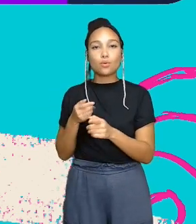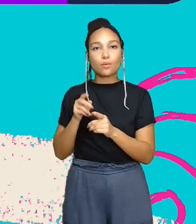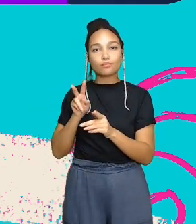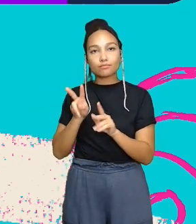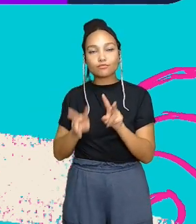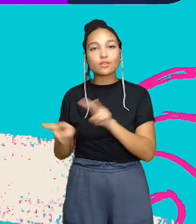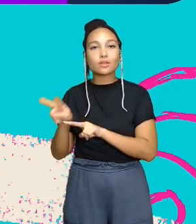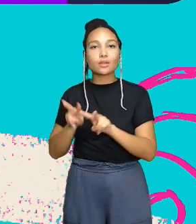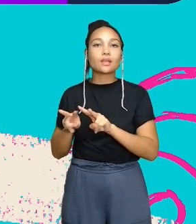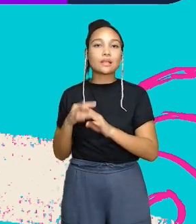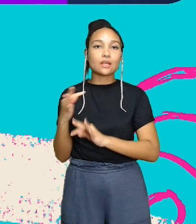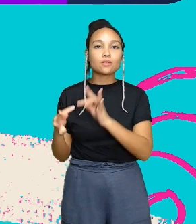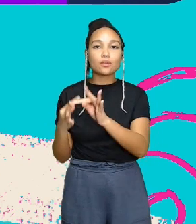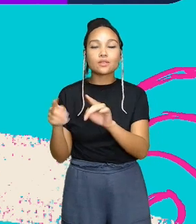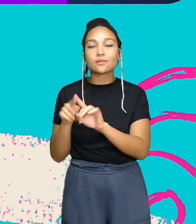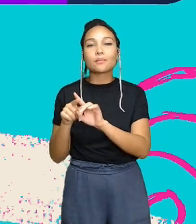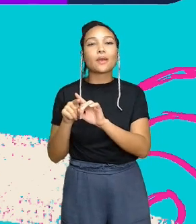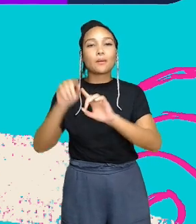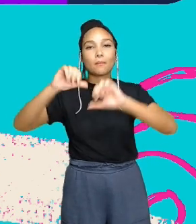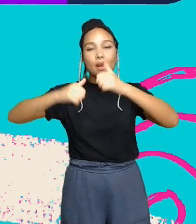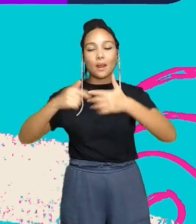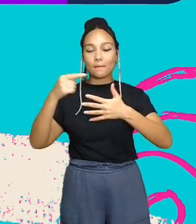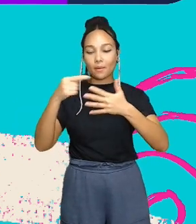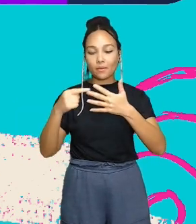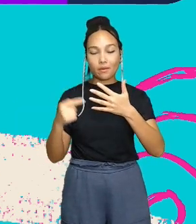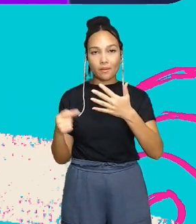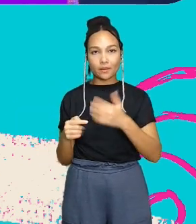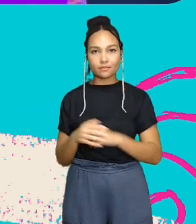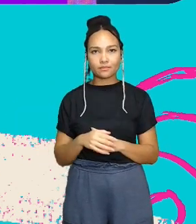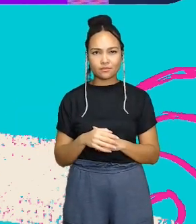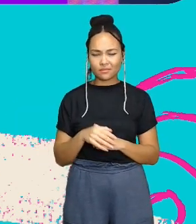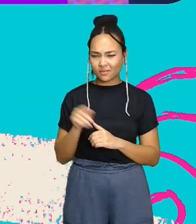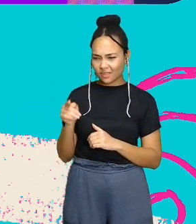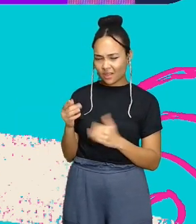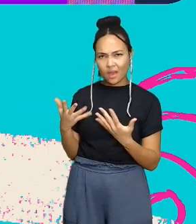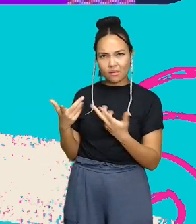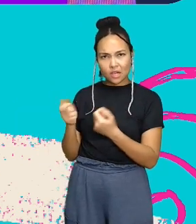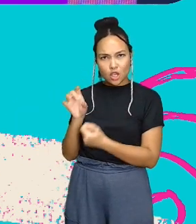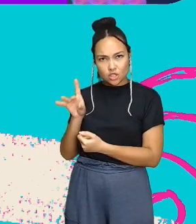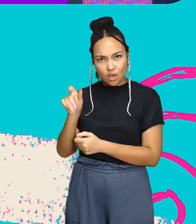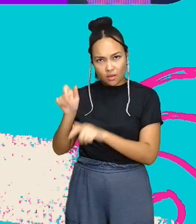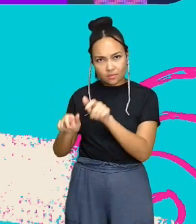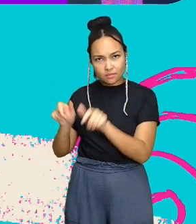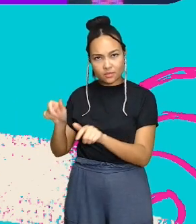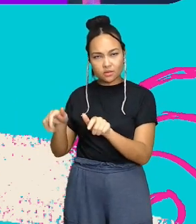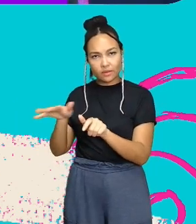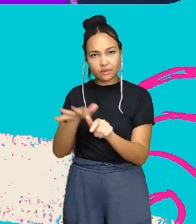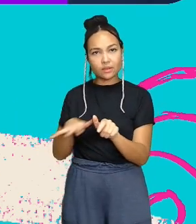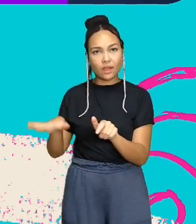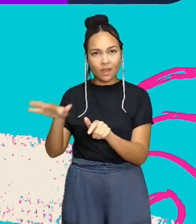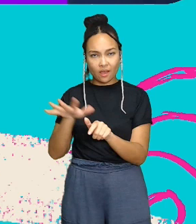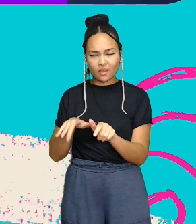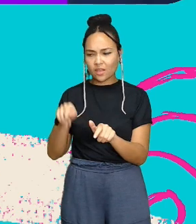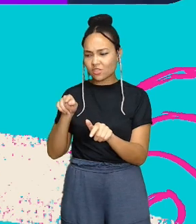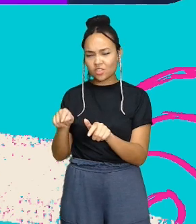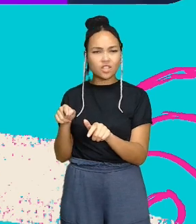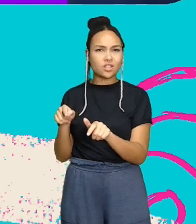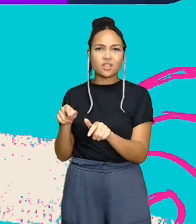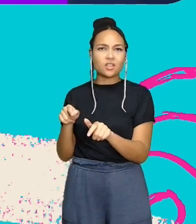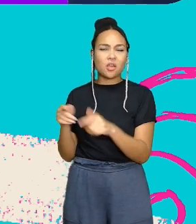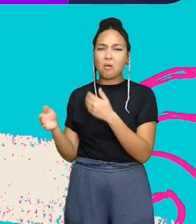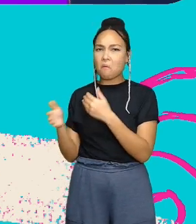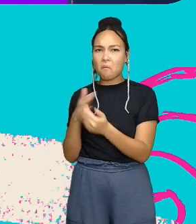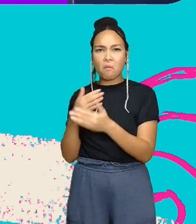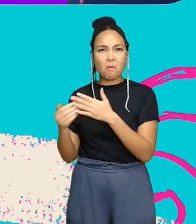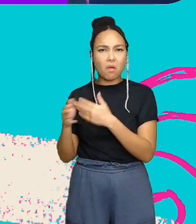análise e validação de sistemas. Essas não são competências só para um profissional que vai trabalhar em qualquer outra